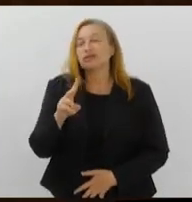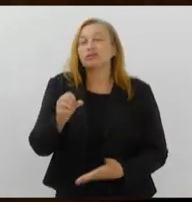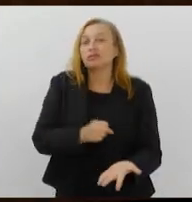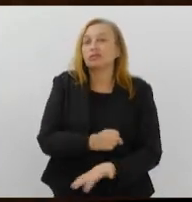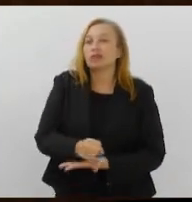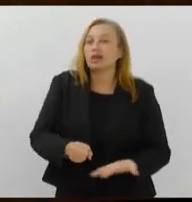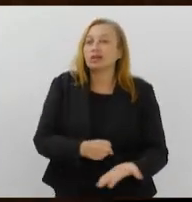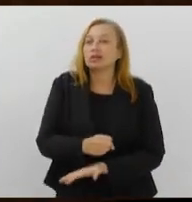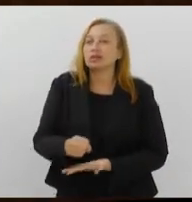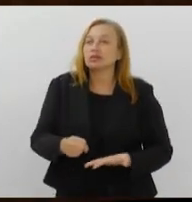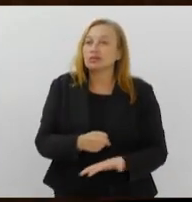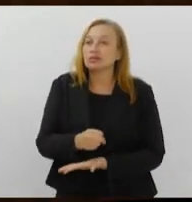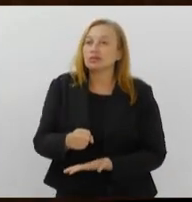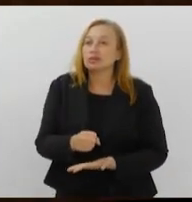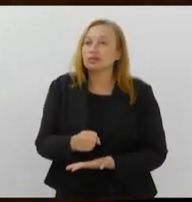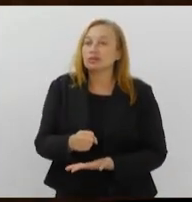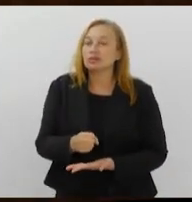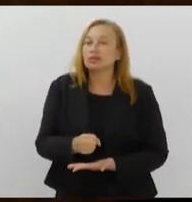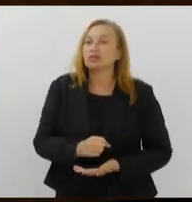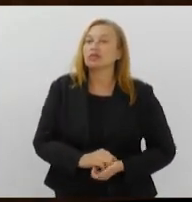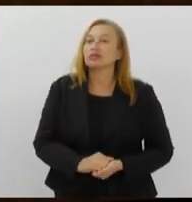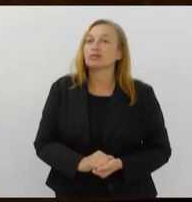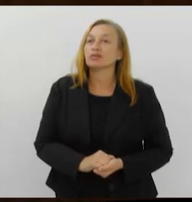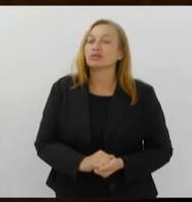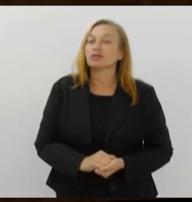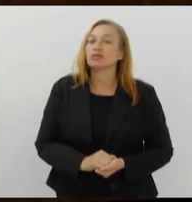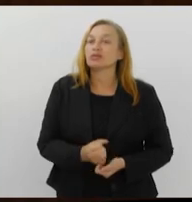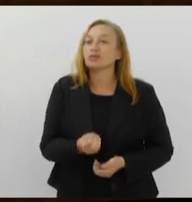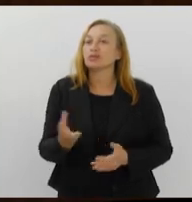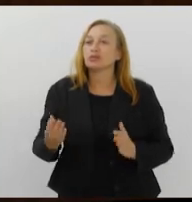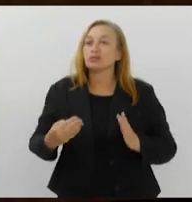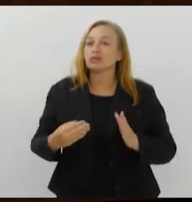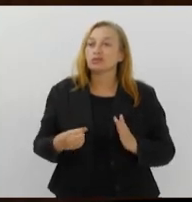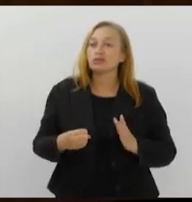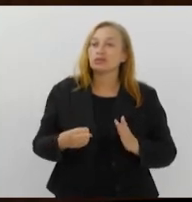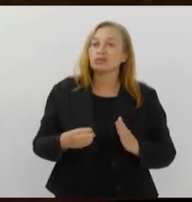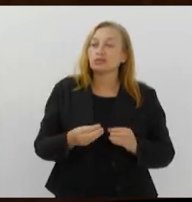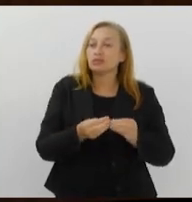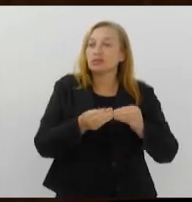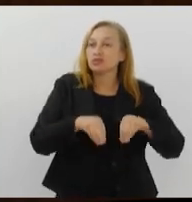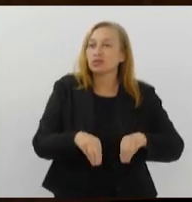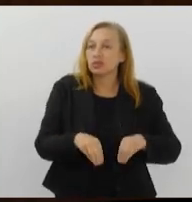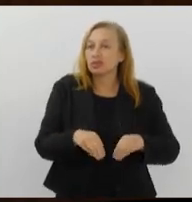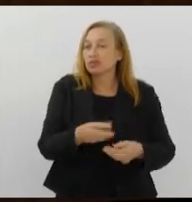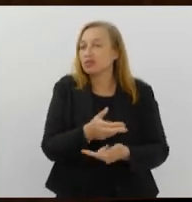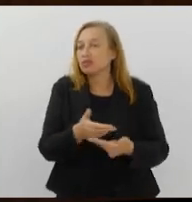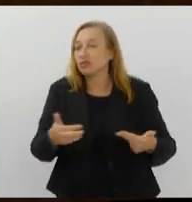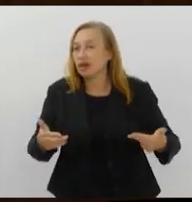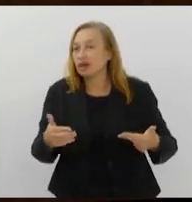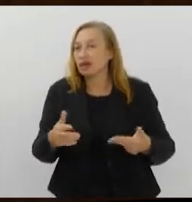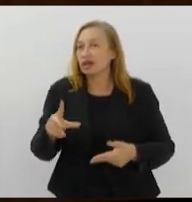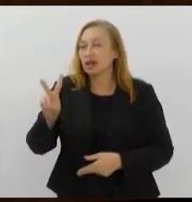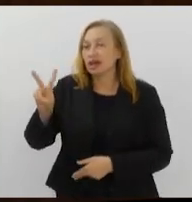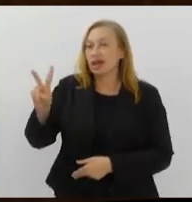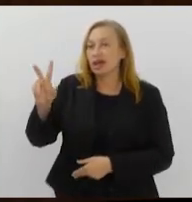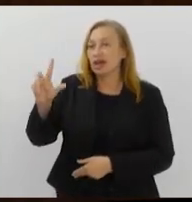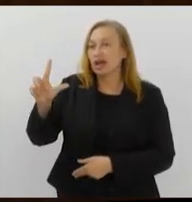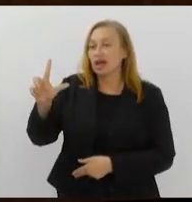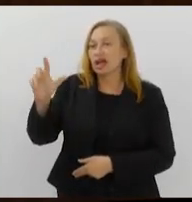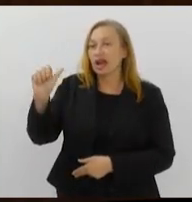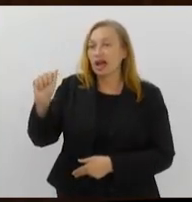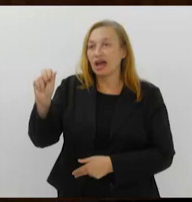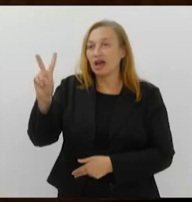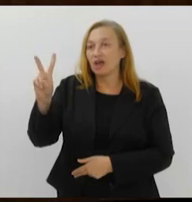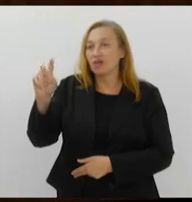básica, quanto foi atingido determinados tipos de lavoura que são tão indispensáveis para a